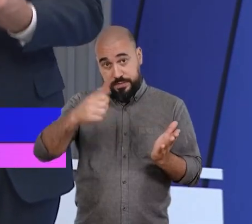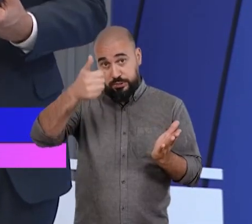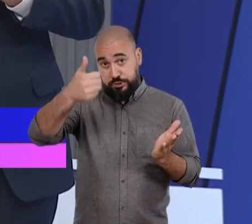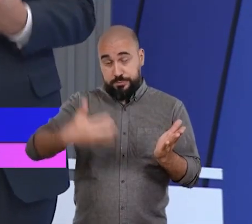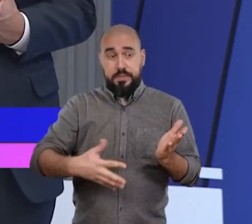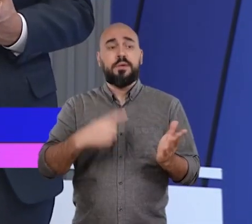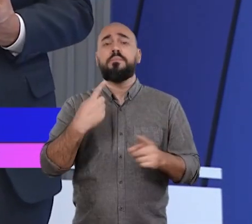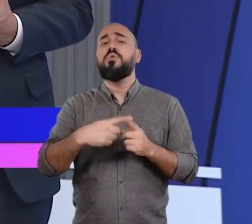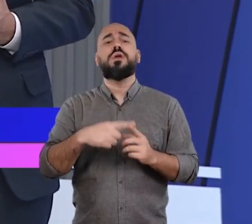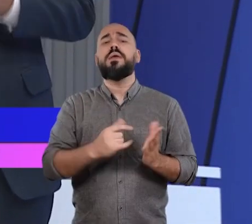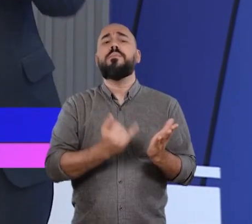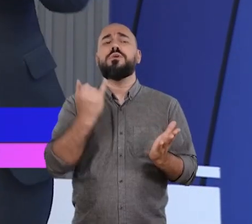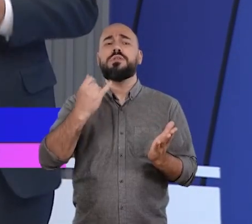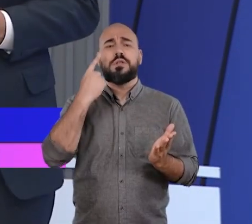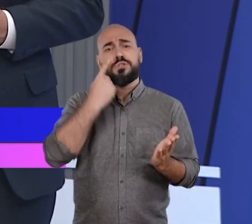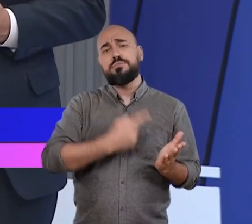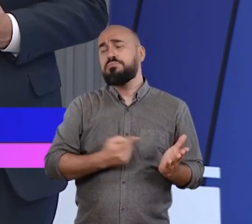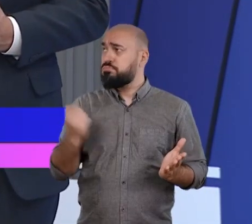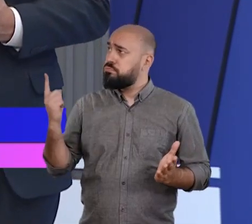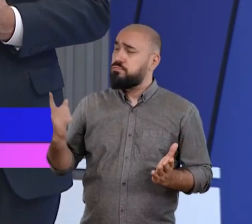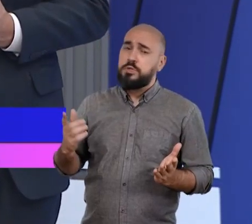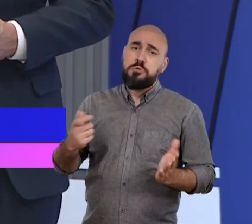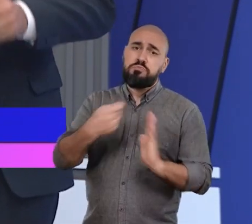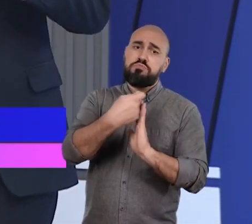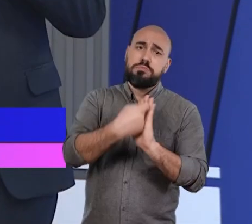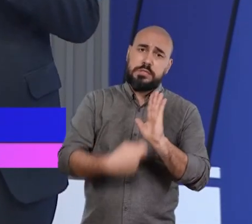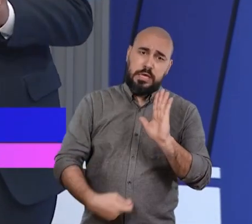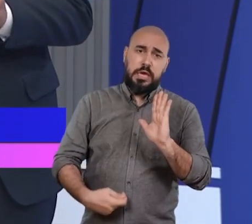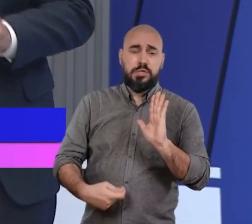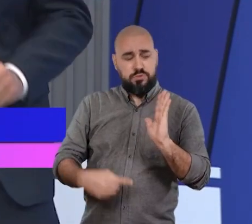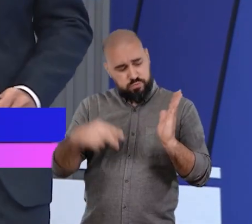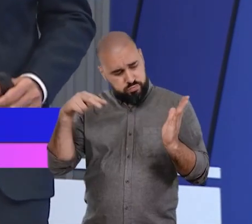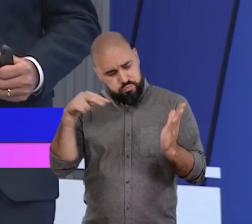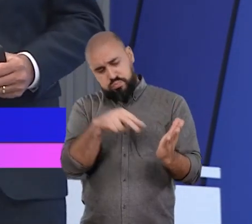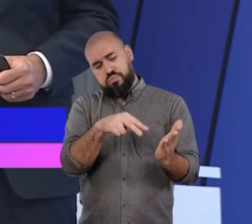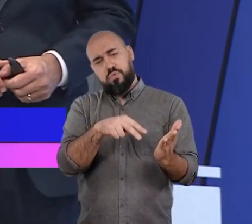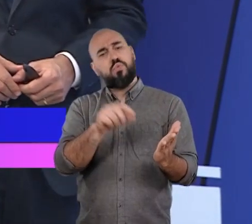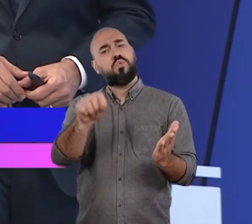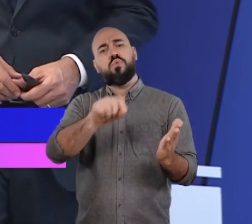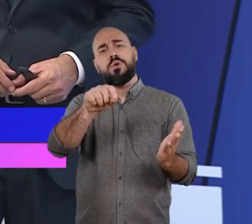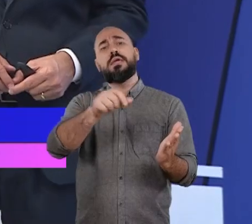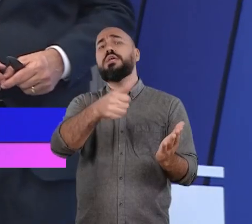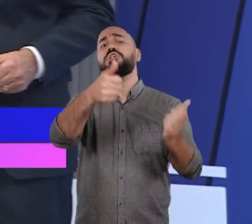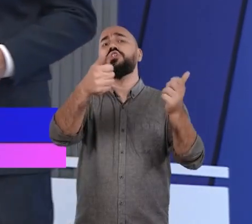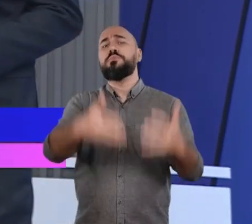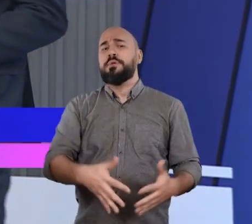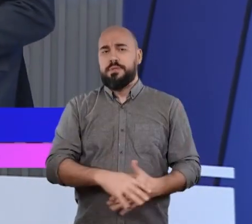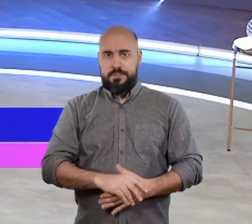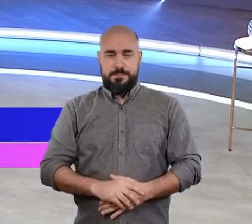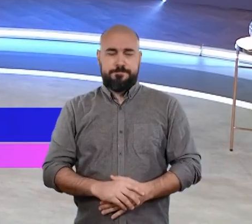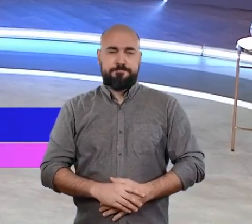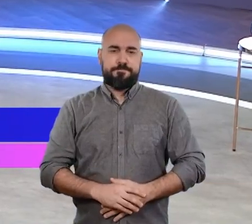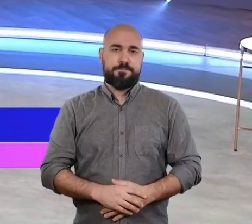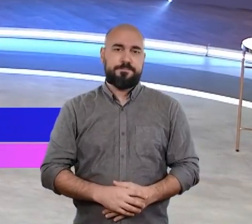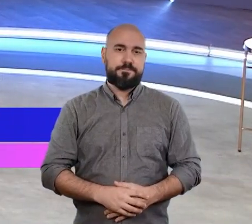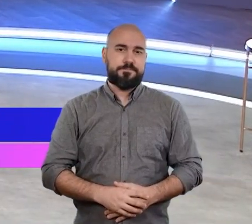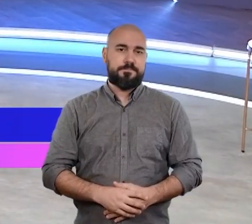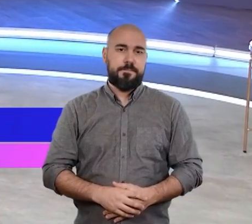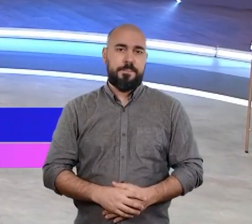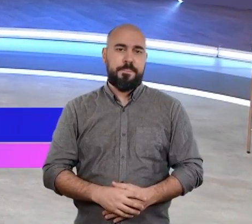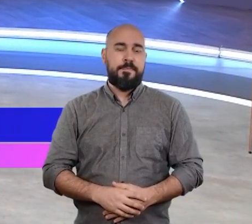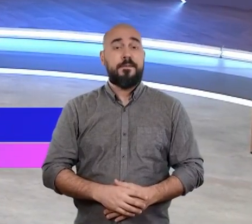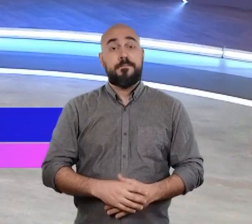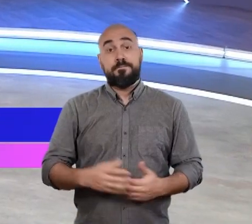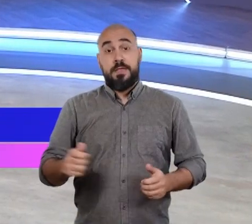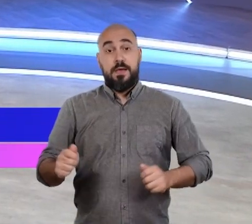para a minha vida e para a sua vida. Por isso eu quero convidar você a ir comigo na palavra para vermos o que ela vai nos dizer. Venha comigo